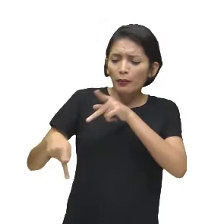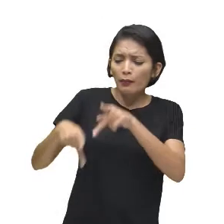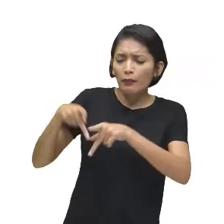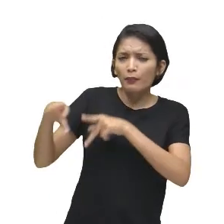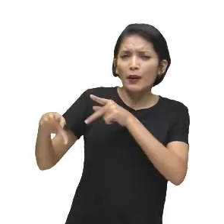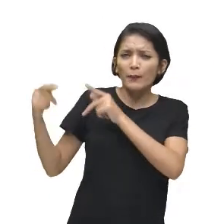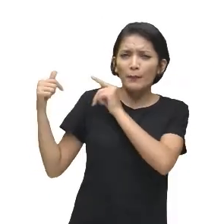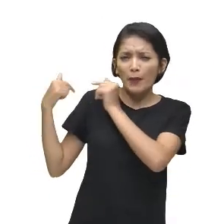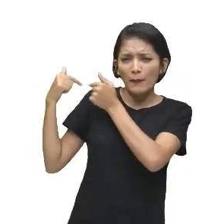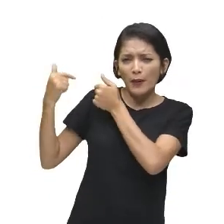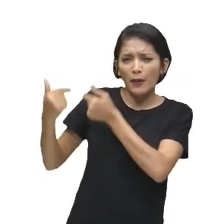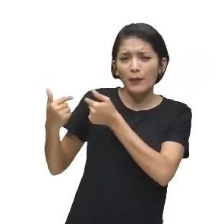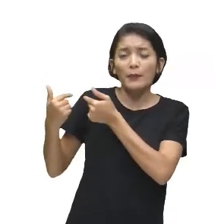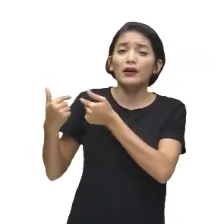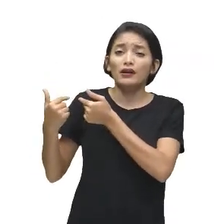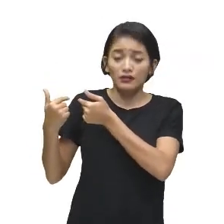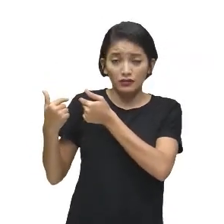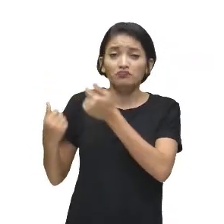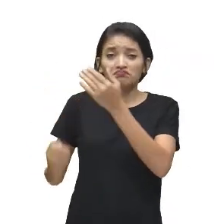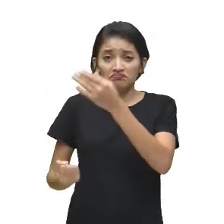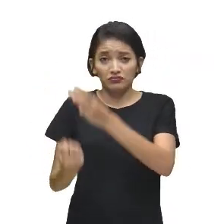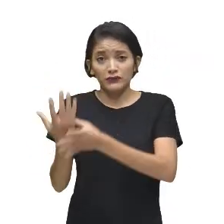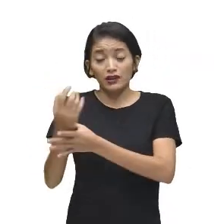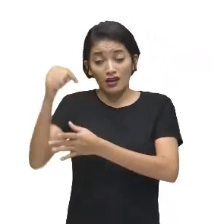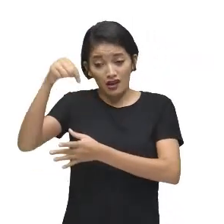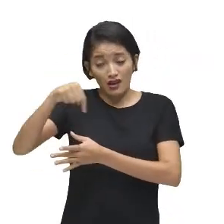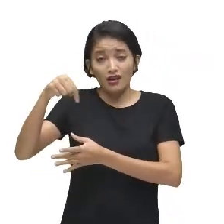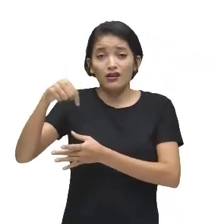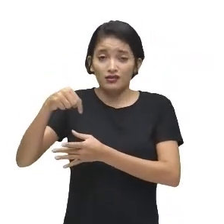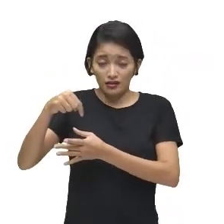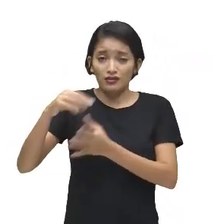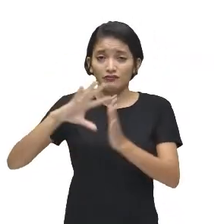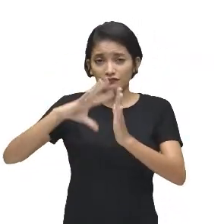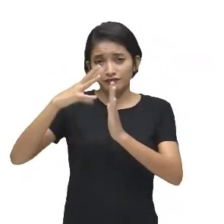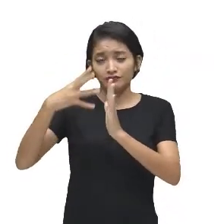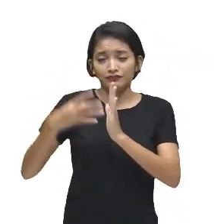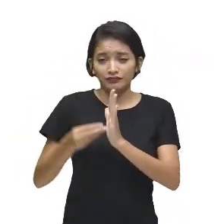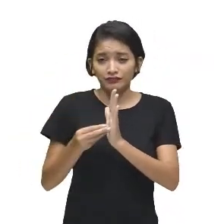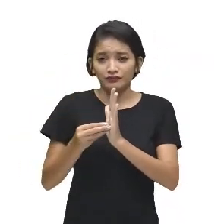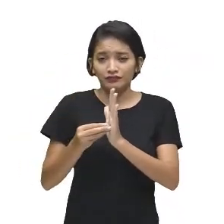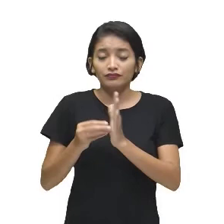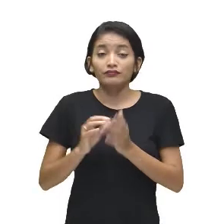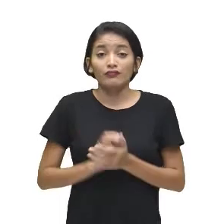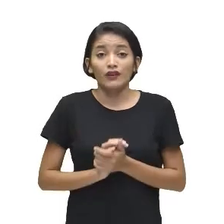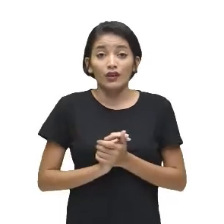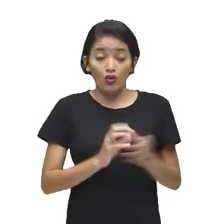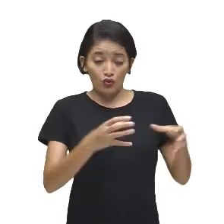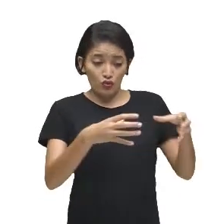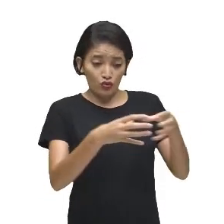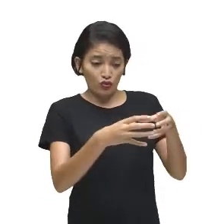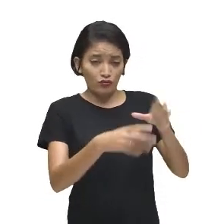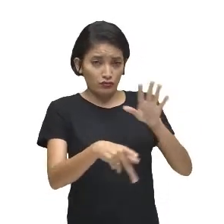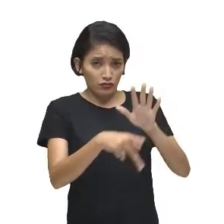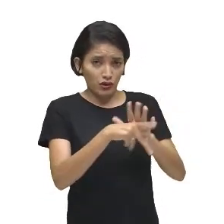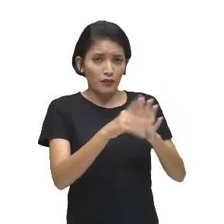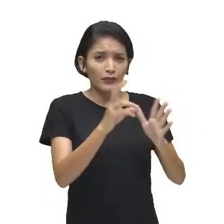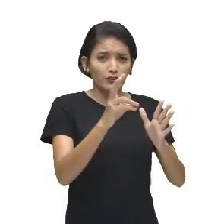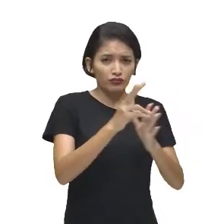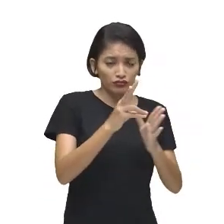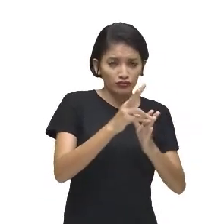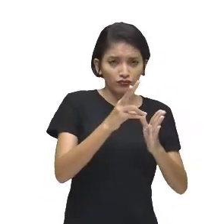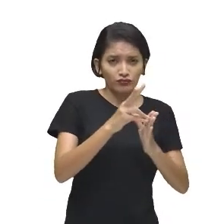ancestrais, dos nossos povos originários aqui na Amazônia. Essas comunidades indígenas, essas